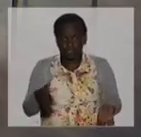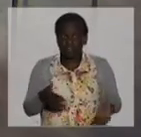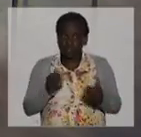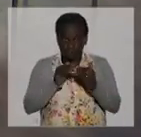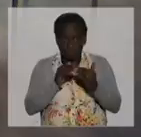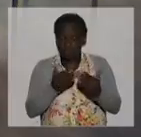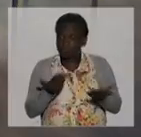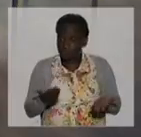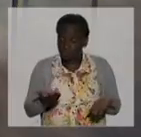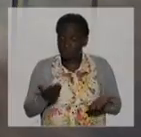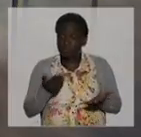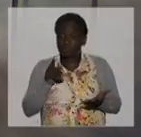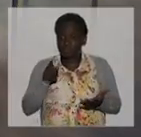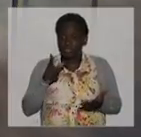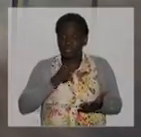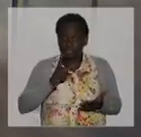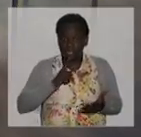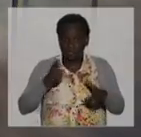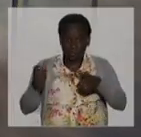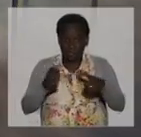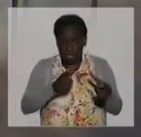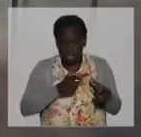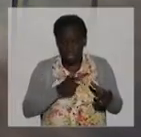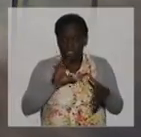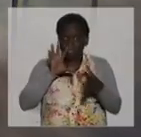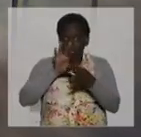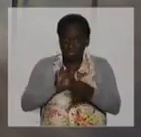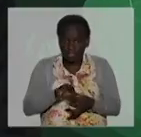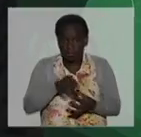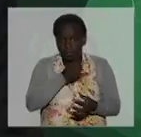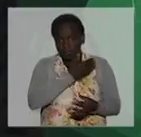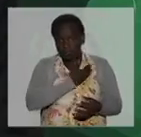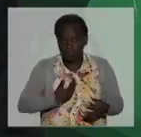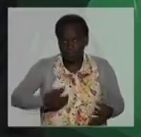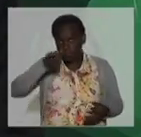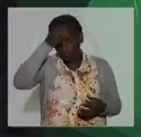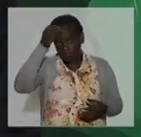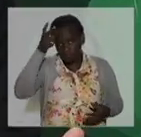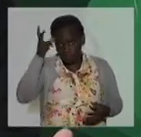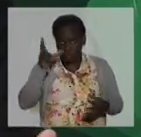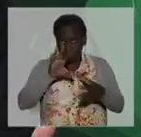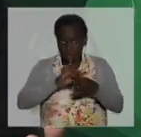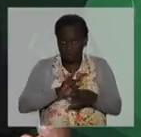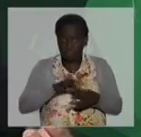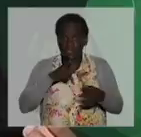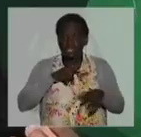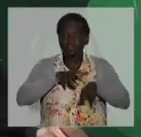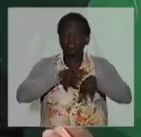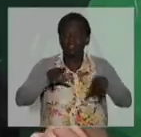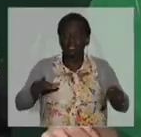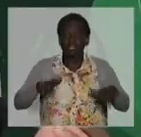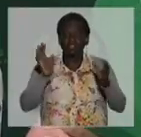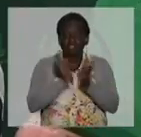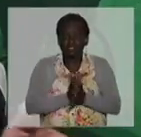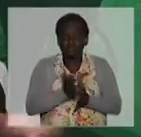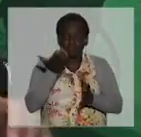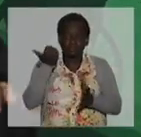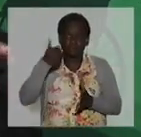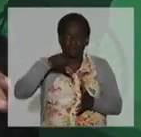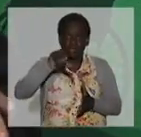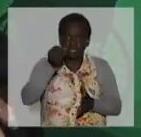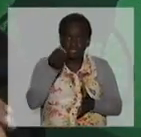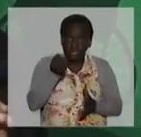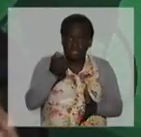Diogo? Sim, e você tendo esses espaços nessa parceria público-privada, você vê que diversos clubes que tinha na década de 60, 70,